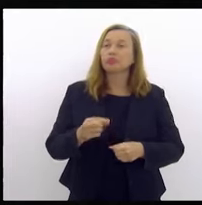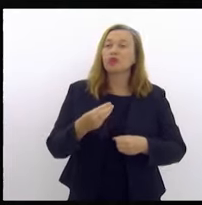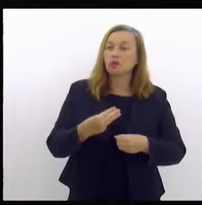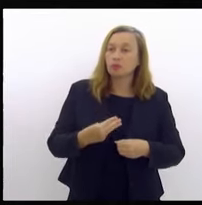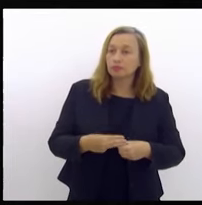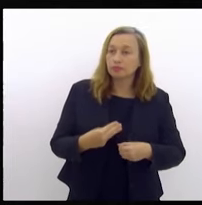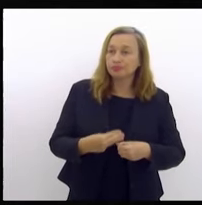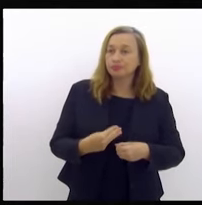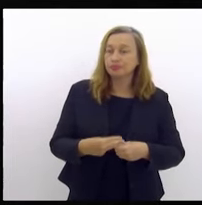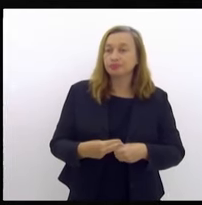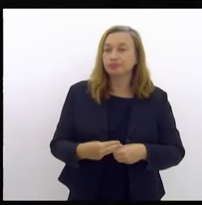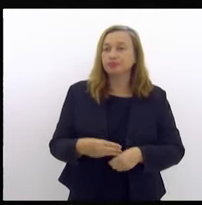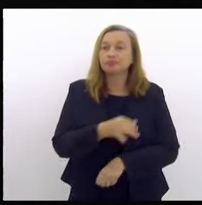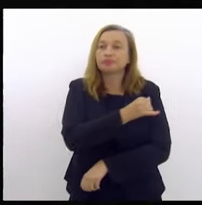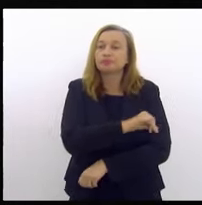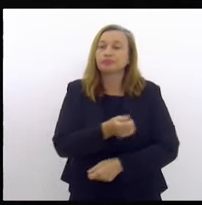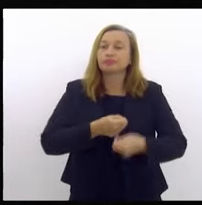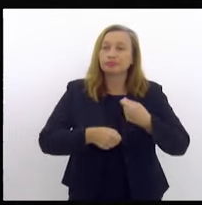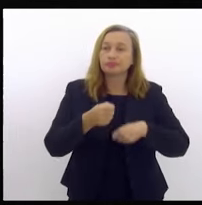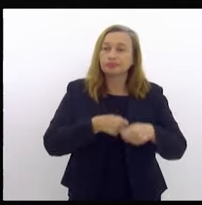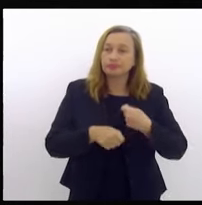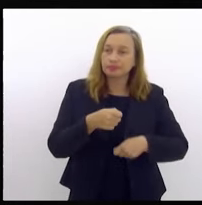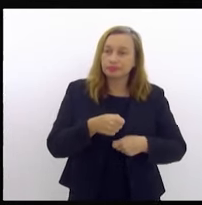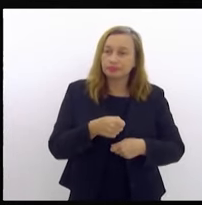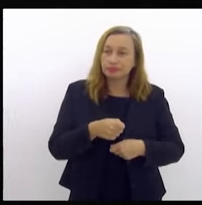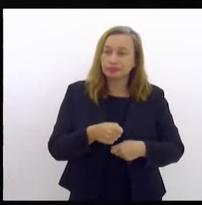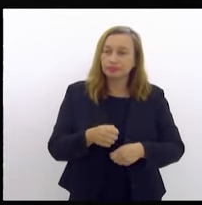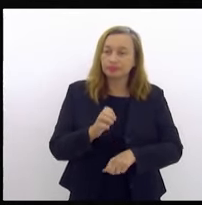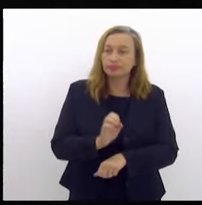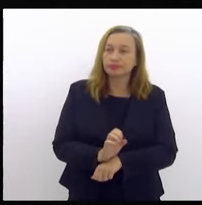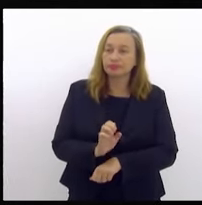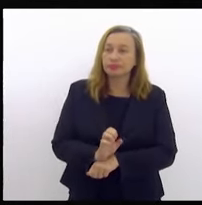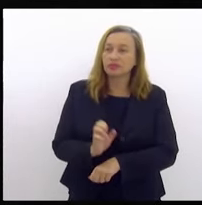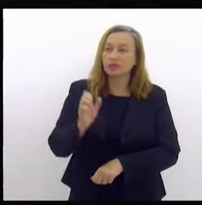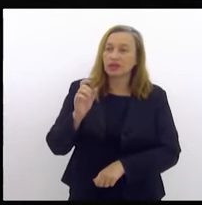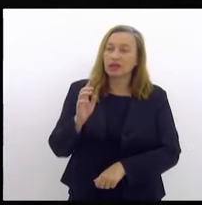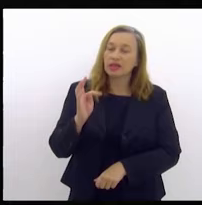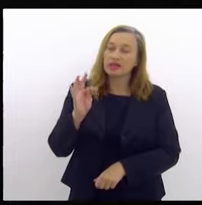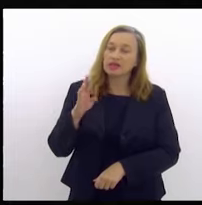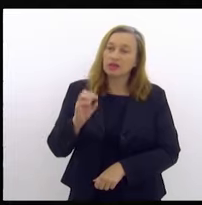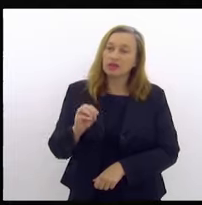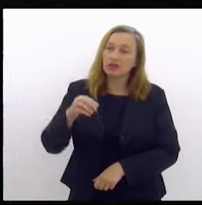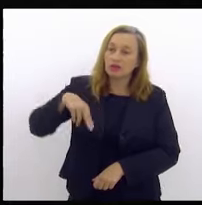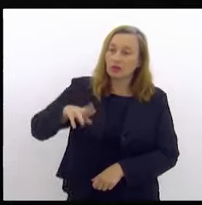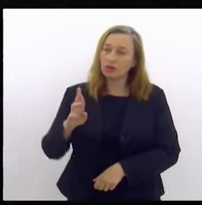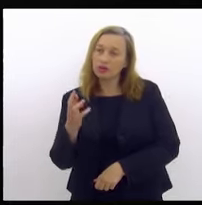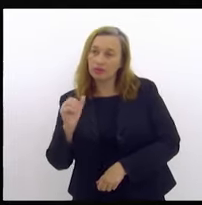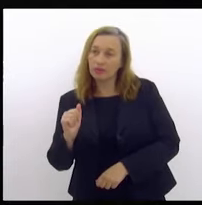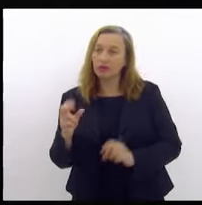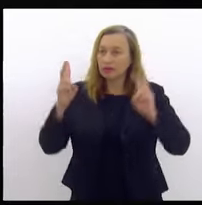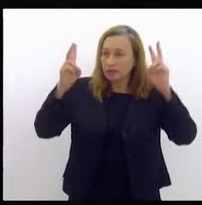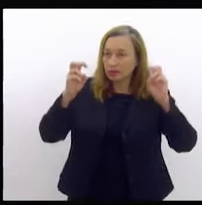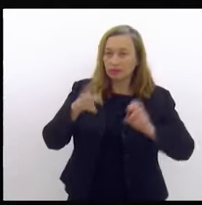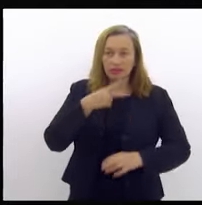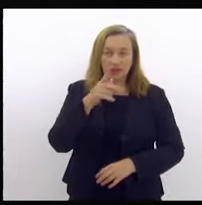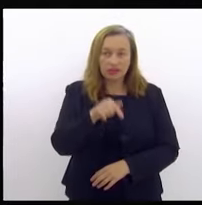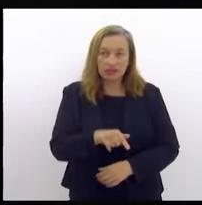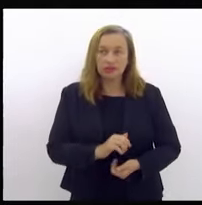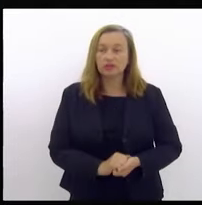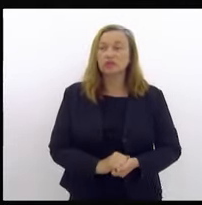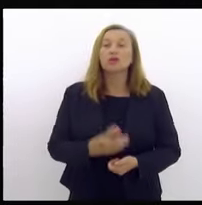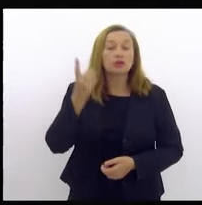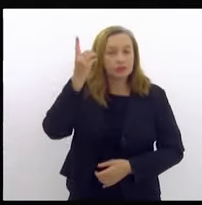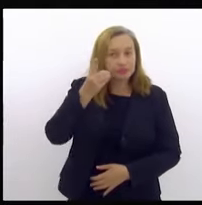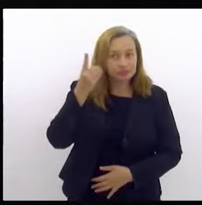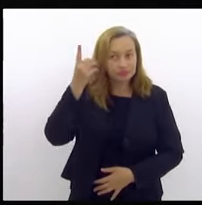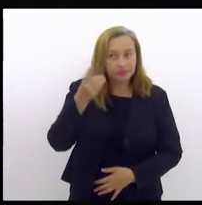Janeiro administrará os bens e rendas e serviços do atual Estado da Guanabara. É isso aqui o que diz o tema que foi levantado aqui, o que o deputado